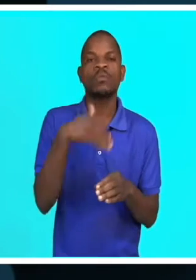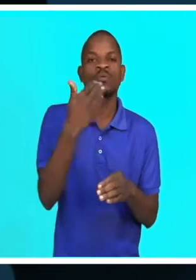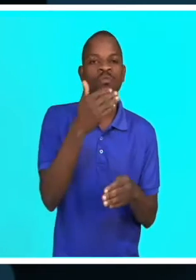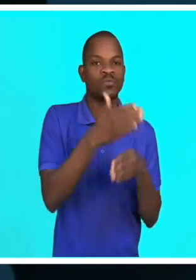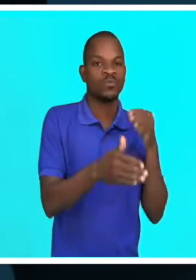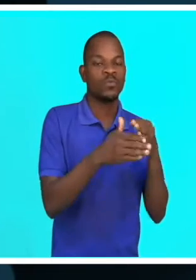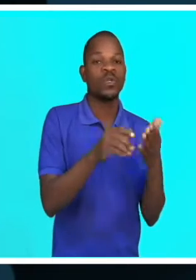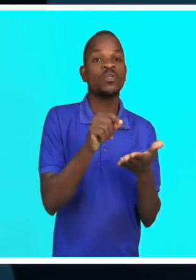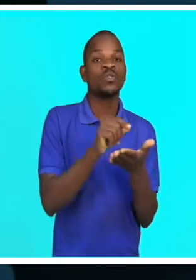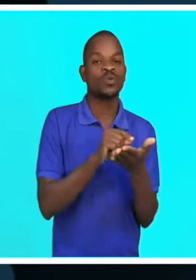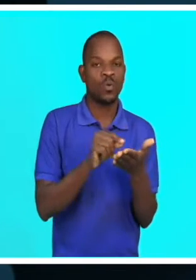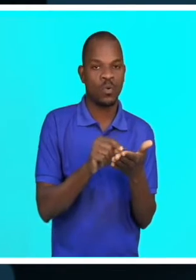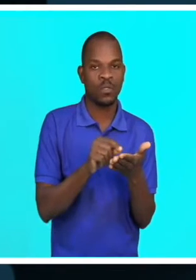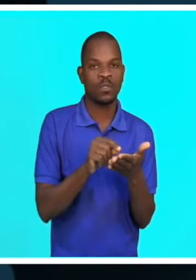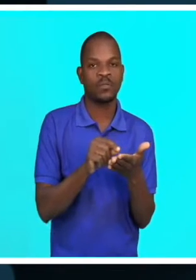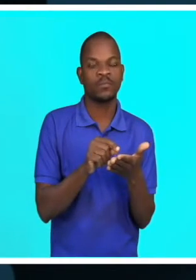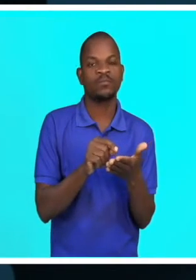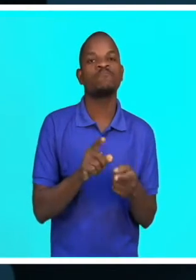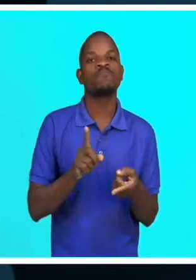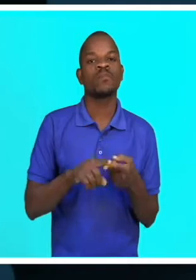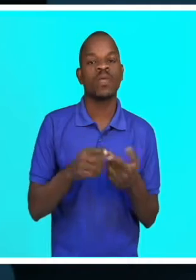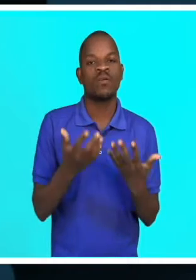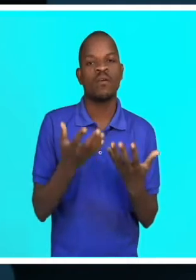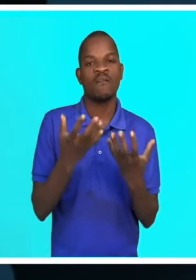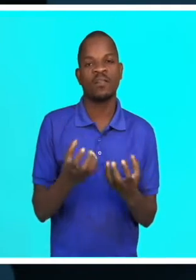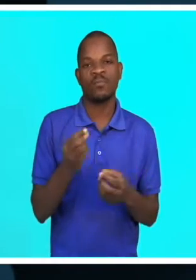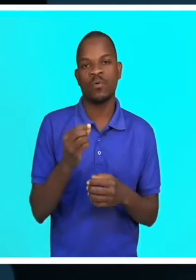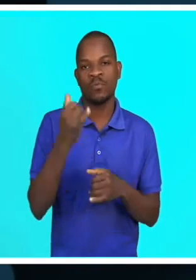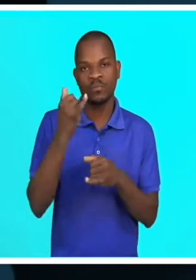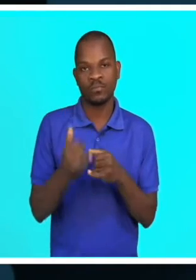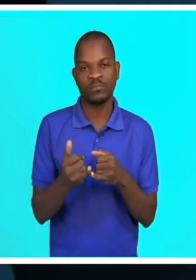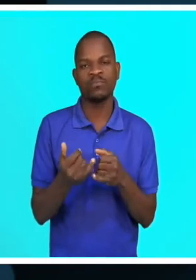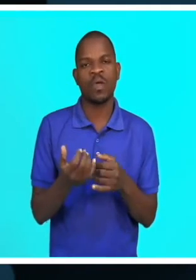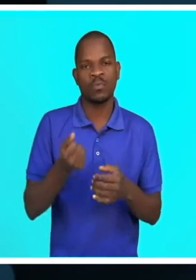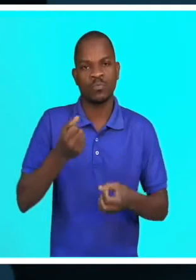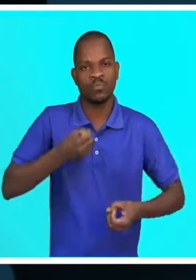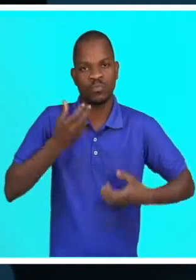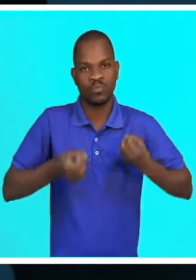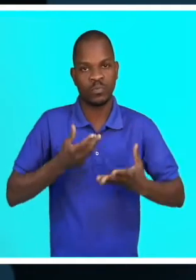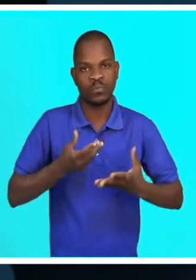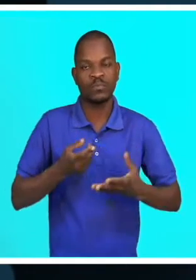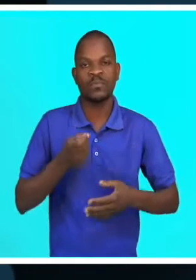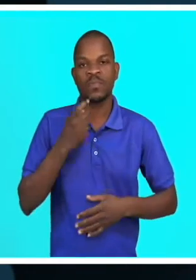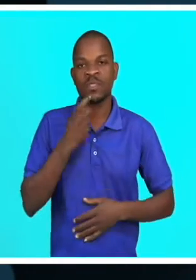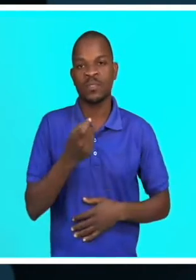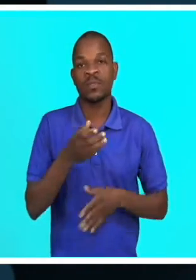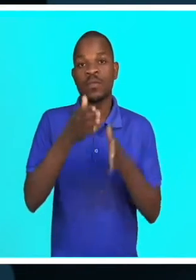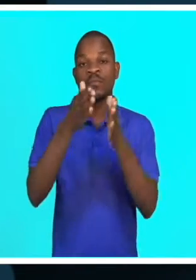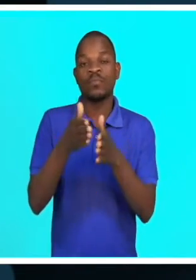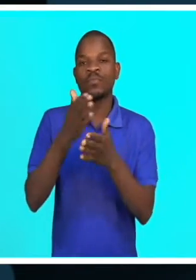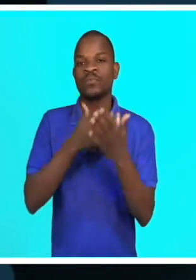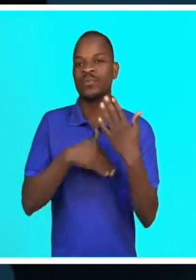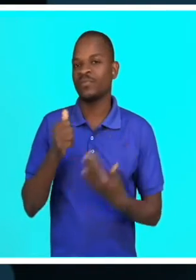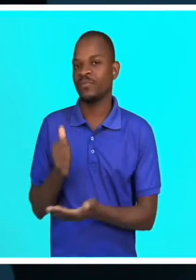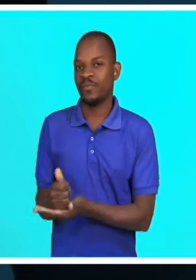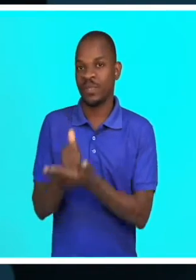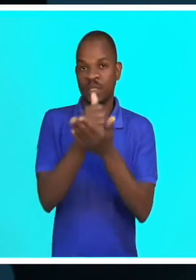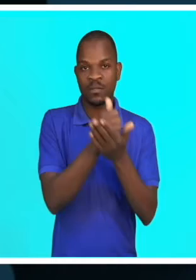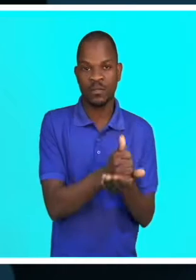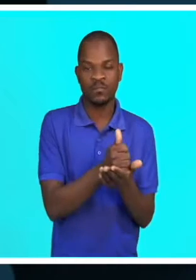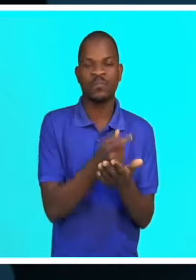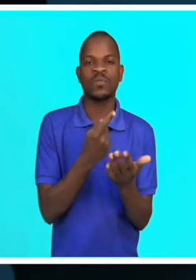e compramos as garrafas PET para a construção de uma escola em garrafas PET. Para terminar, últimas considerações. Para quem